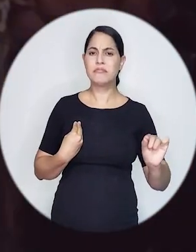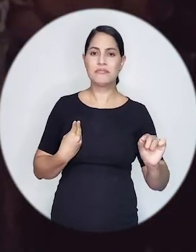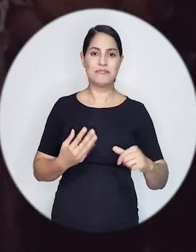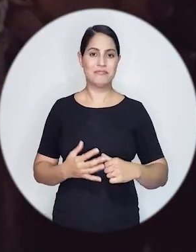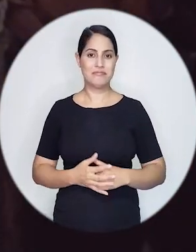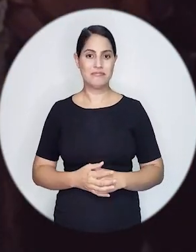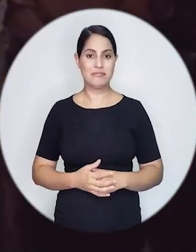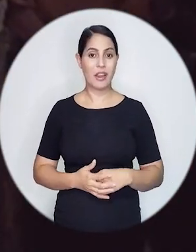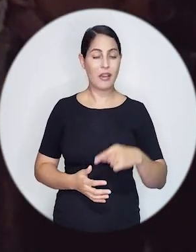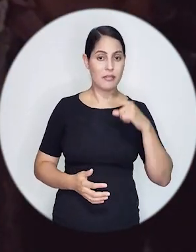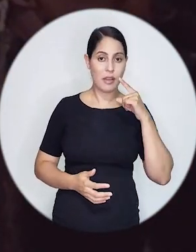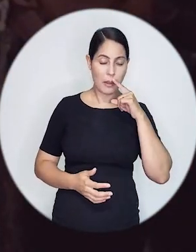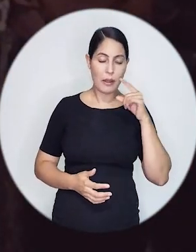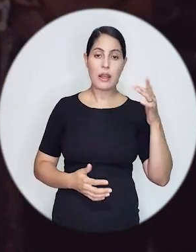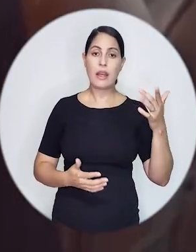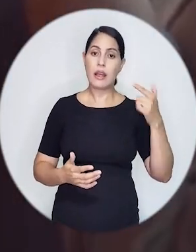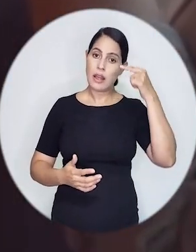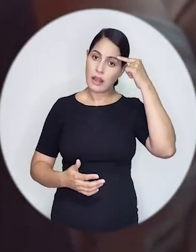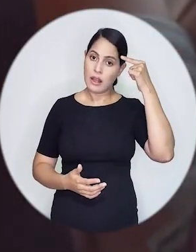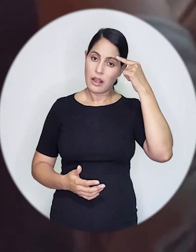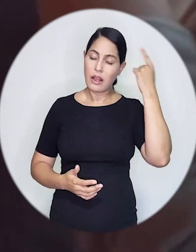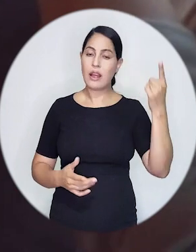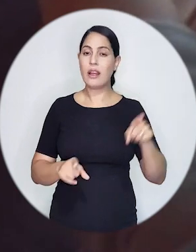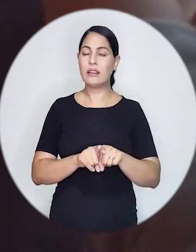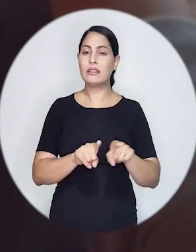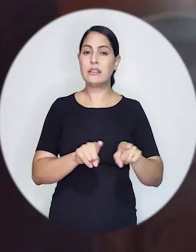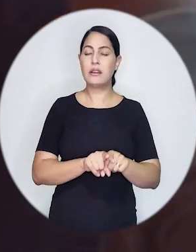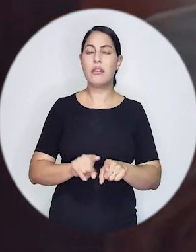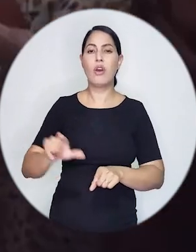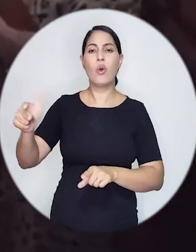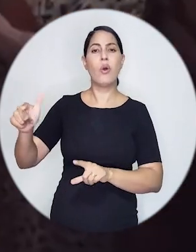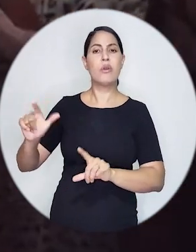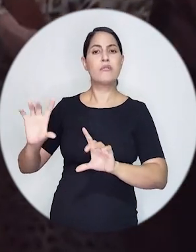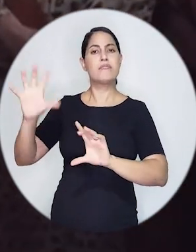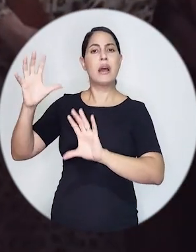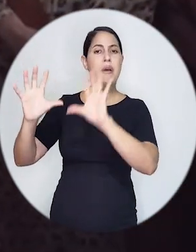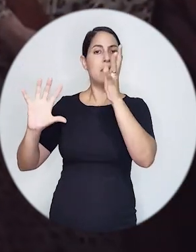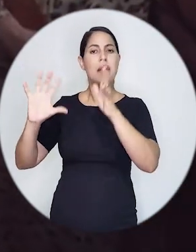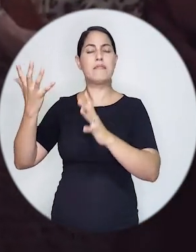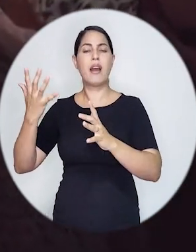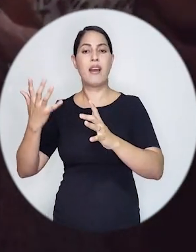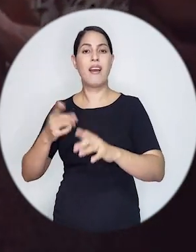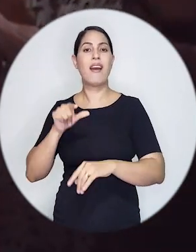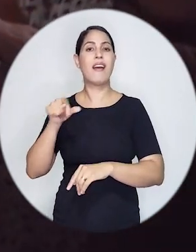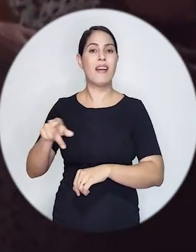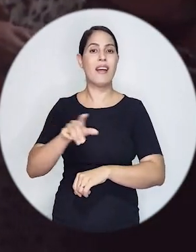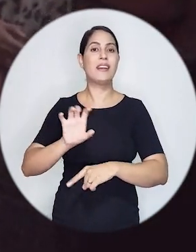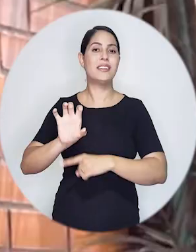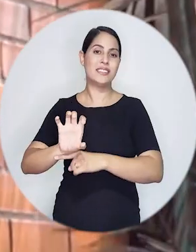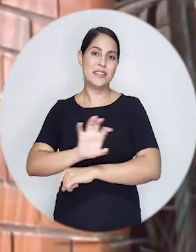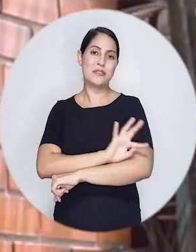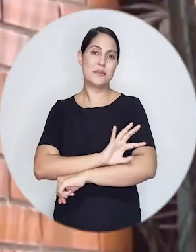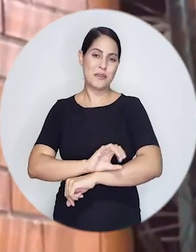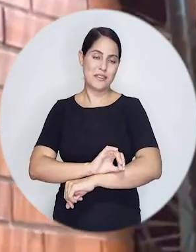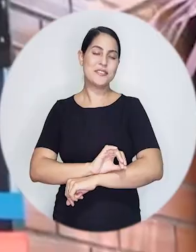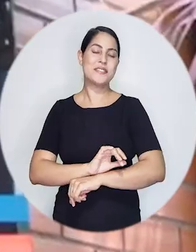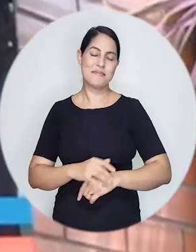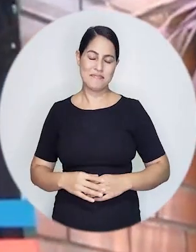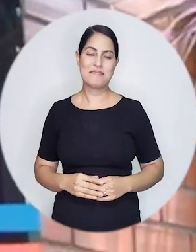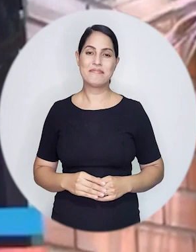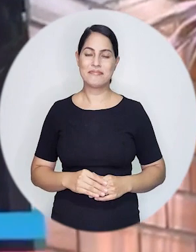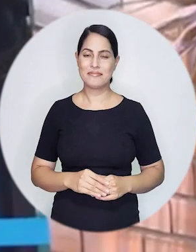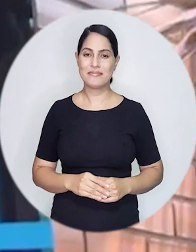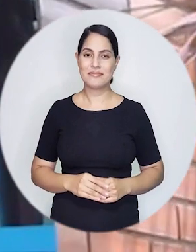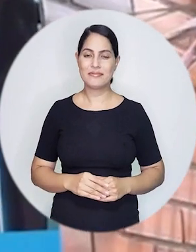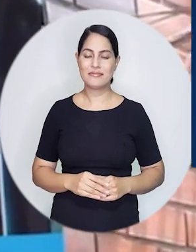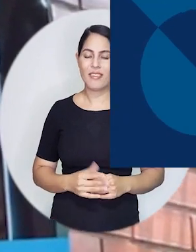Tribunal Federal, Luiz Edson Fachin, de membros da Corte Tocantinense e de representantes da OAB. Outros eventos também